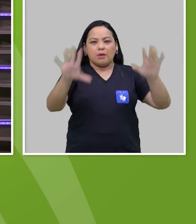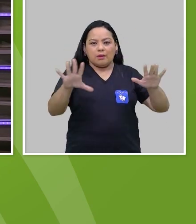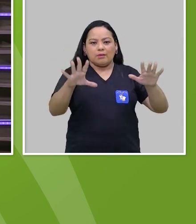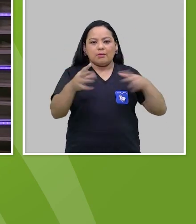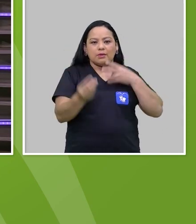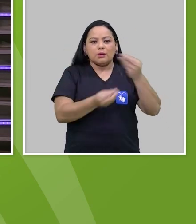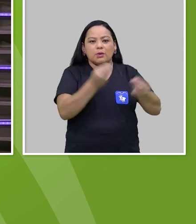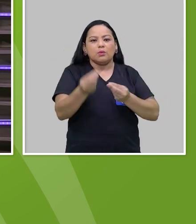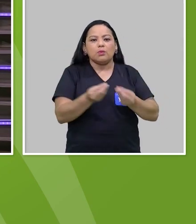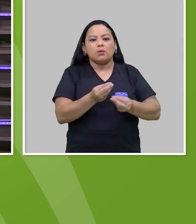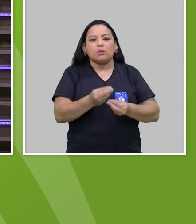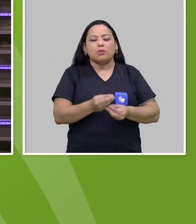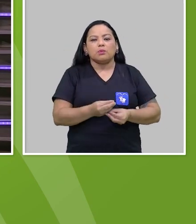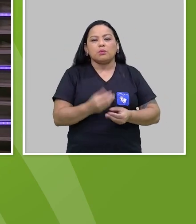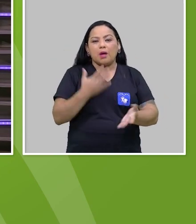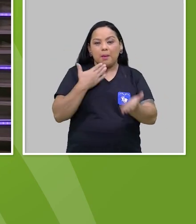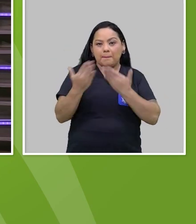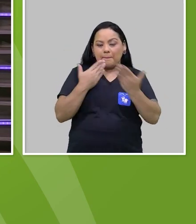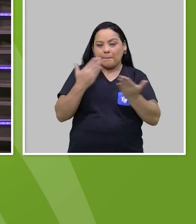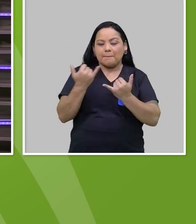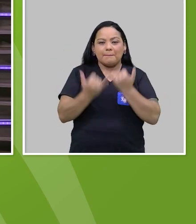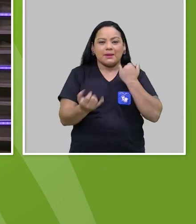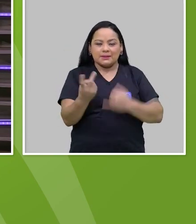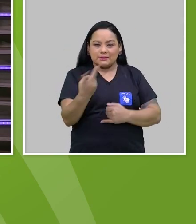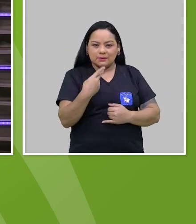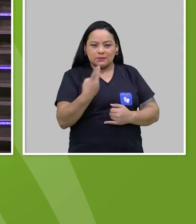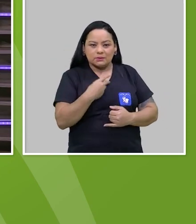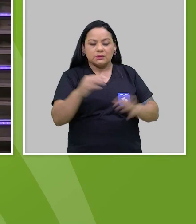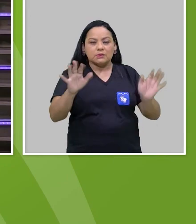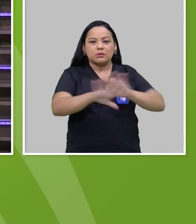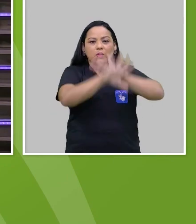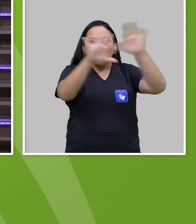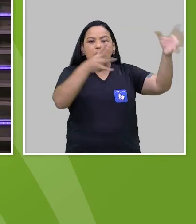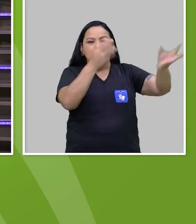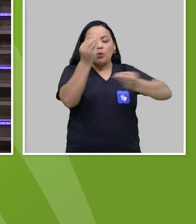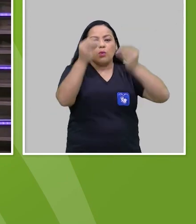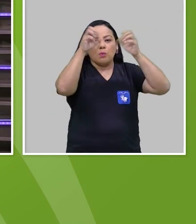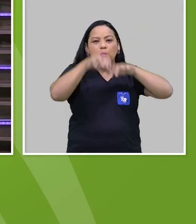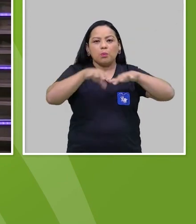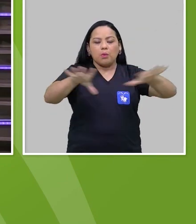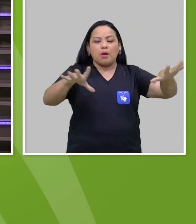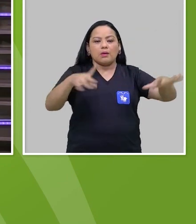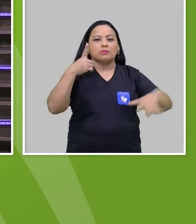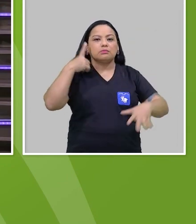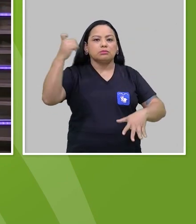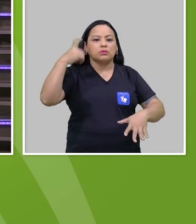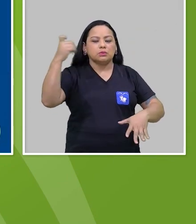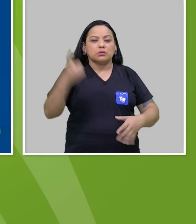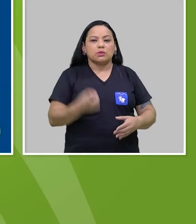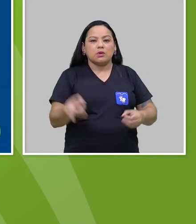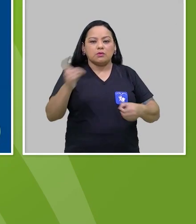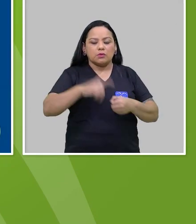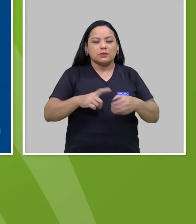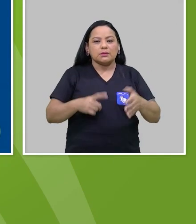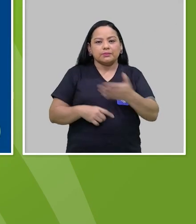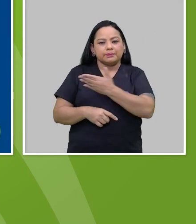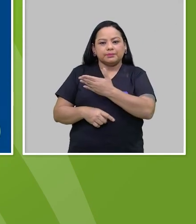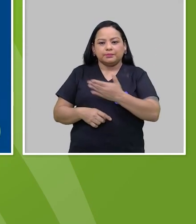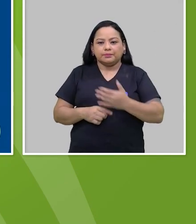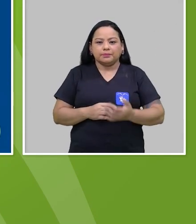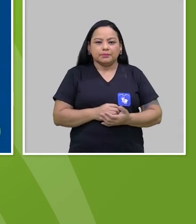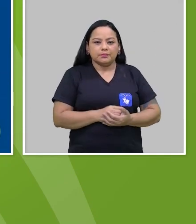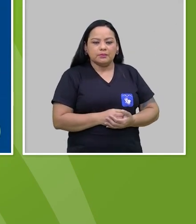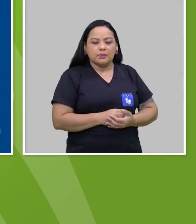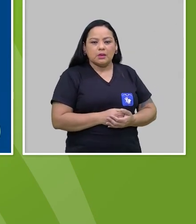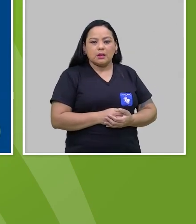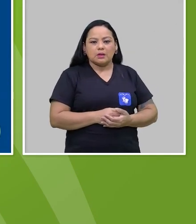mais ou menos se a gente estivesse conversando aqui. Então, eu tenho o ar como meio de propagação. Então, vamos voltar para cá. Um